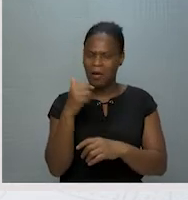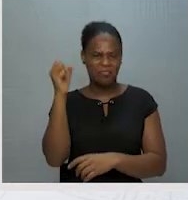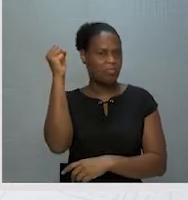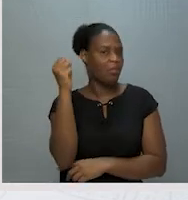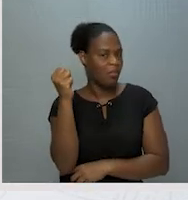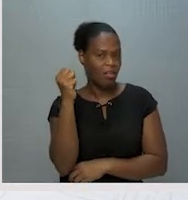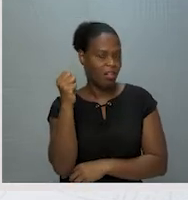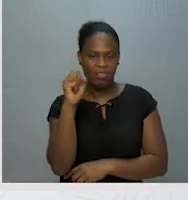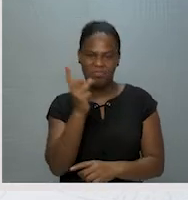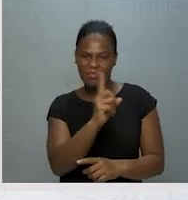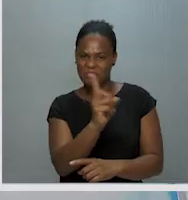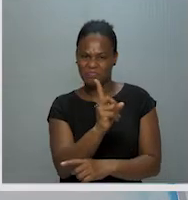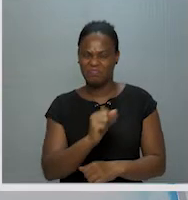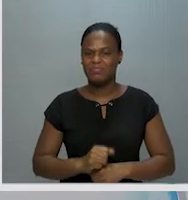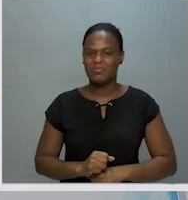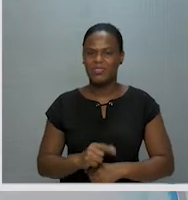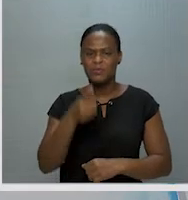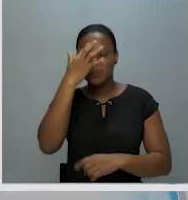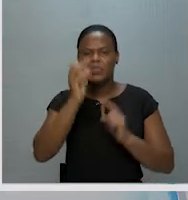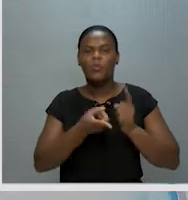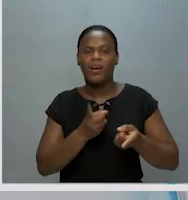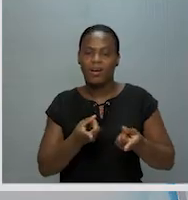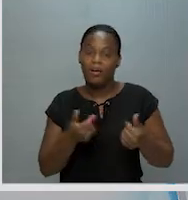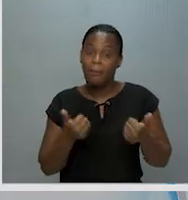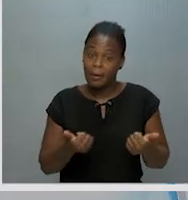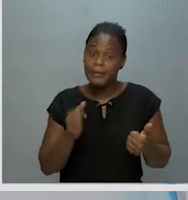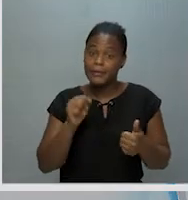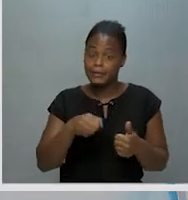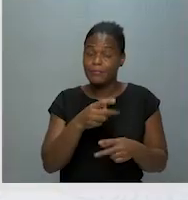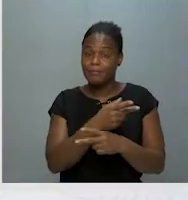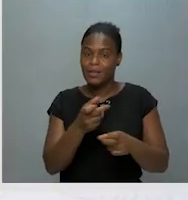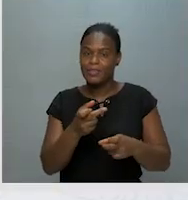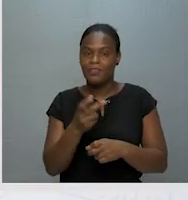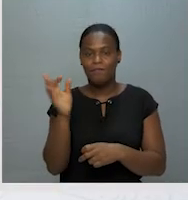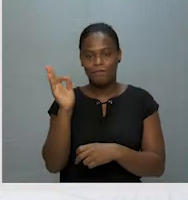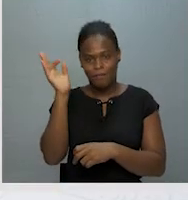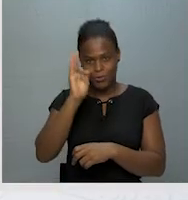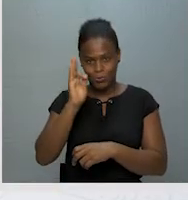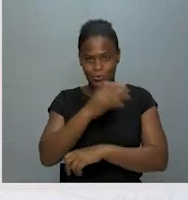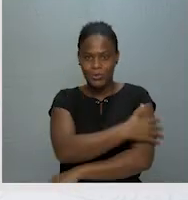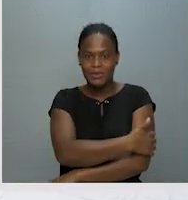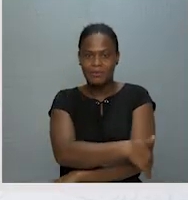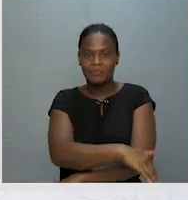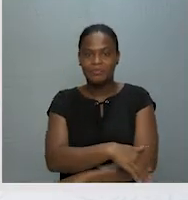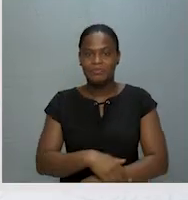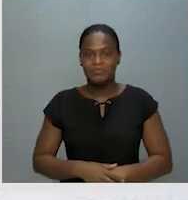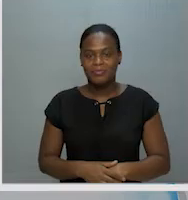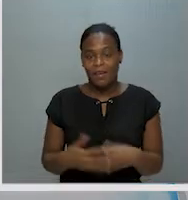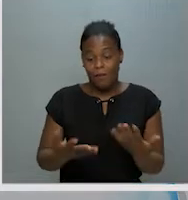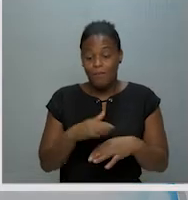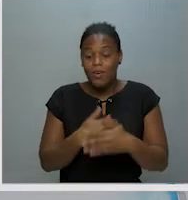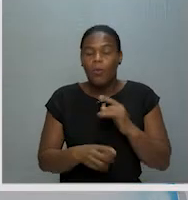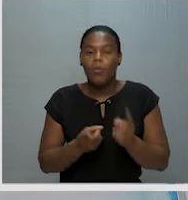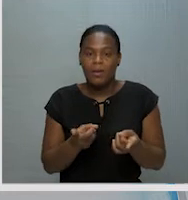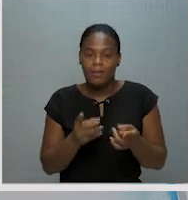devo segurar-me bem. O que é que vocês acham? Muito bem, é uma afirmação falsa. Então, o que é que vamos fazer agora? Nós